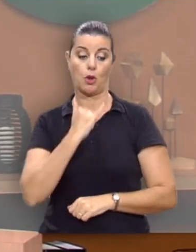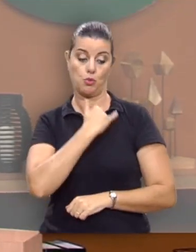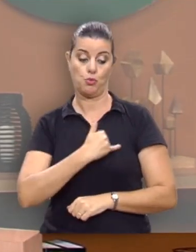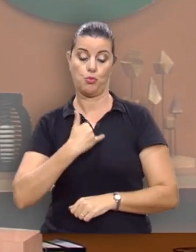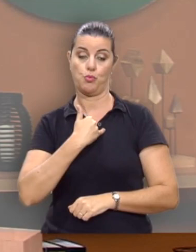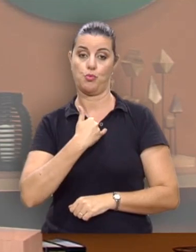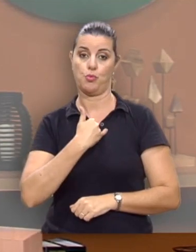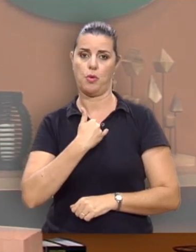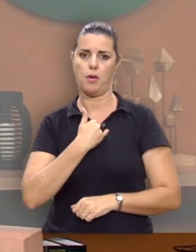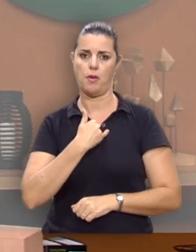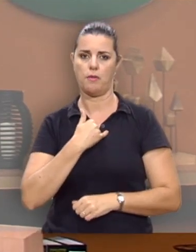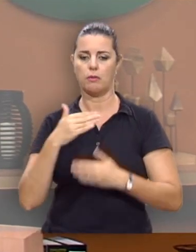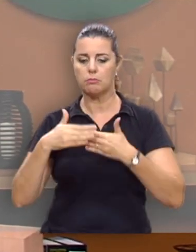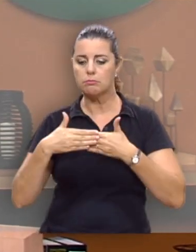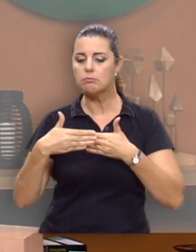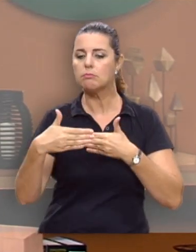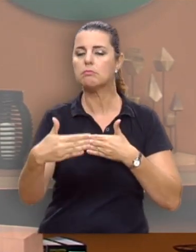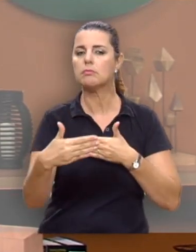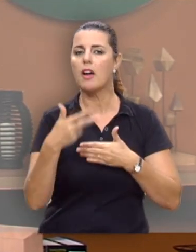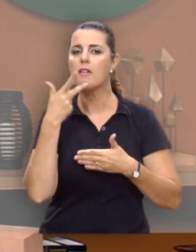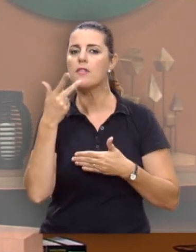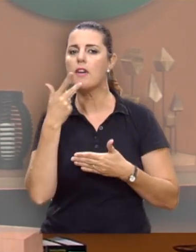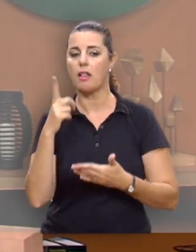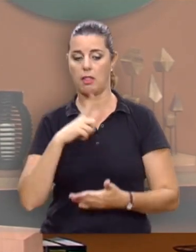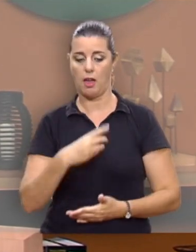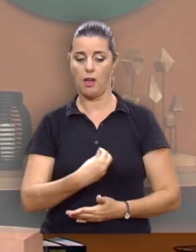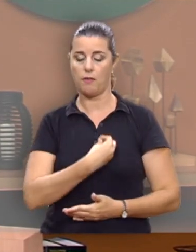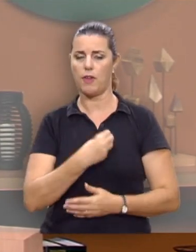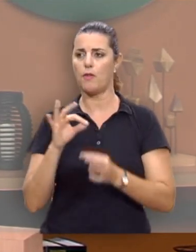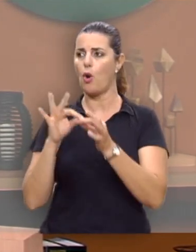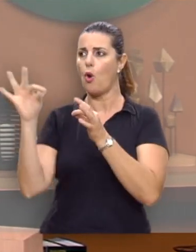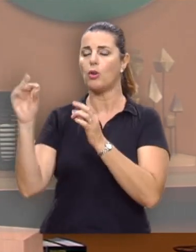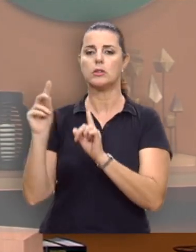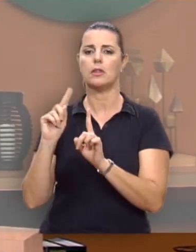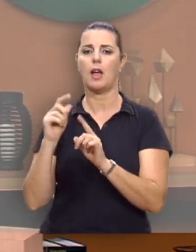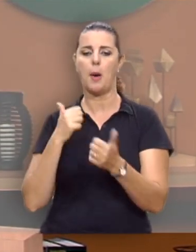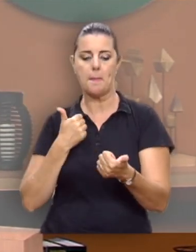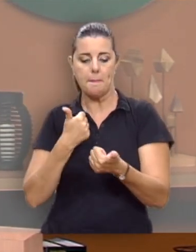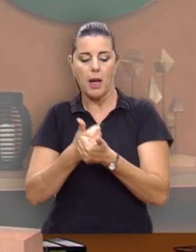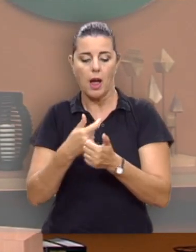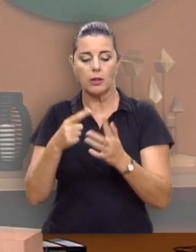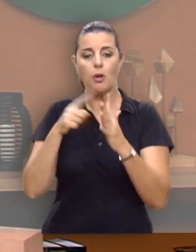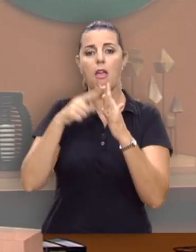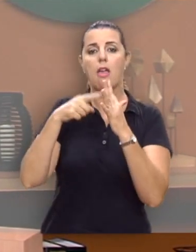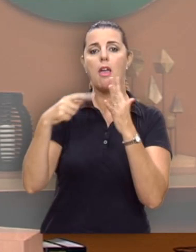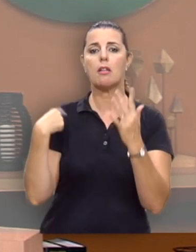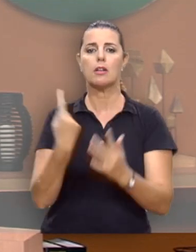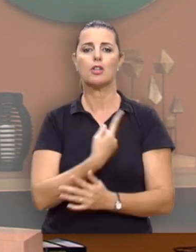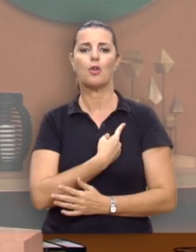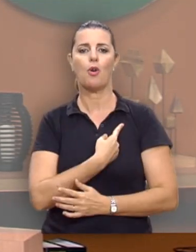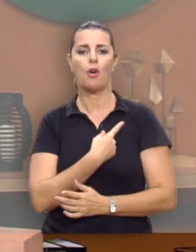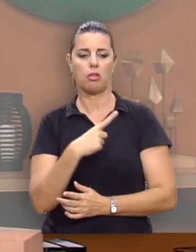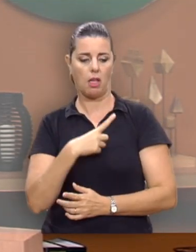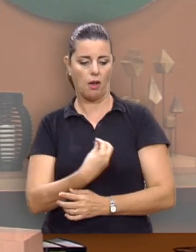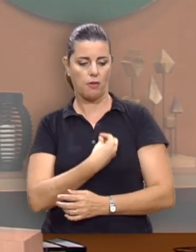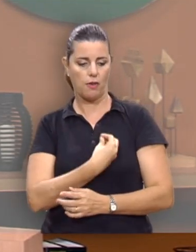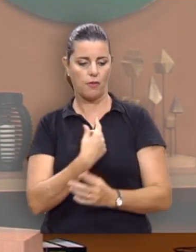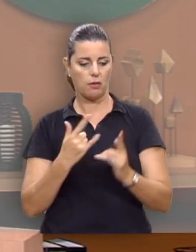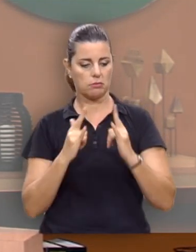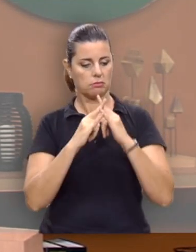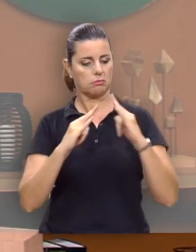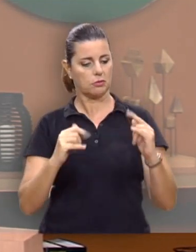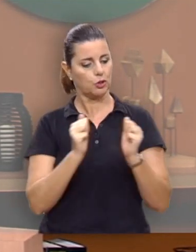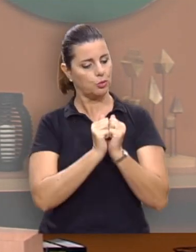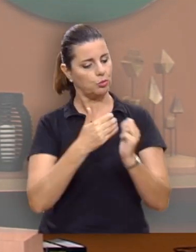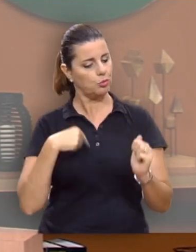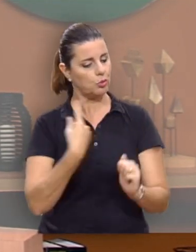João vai adiante e diz, ele habitou não longe de nós, mas entre nós. Ele armou a sua tenda